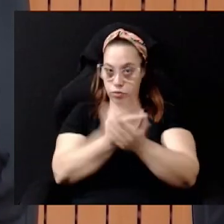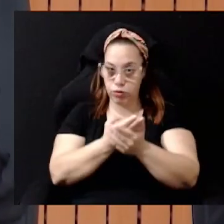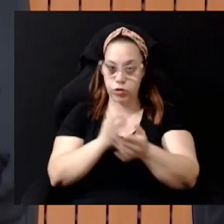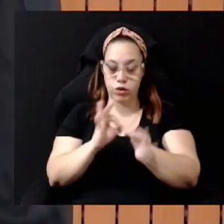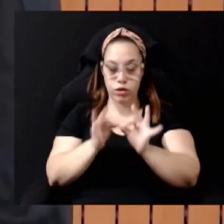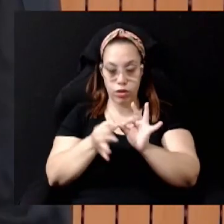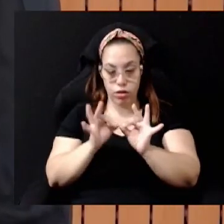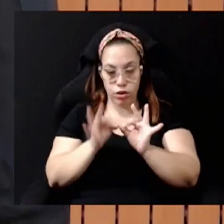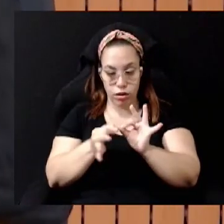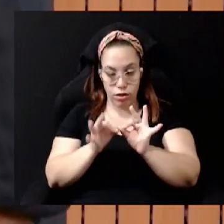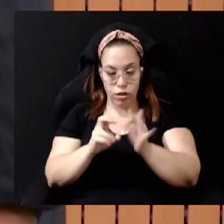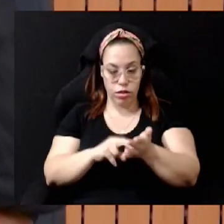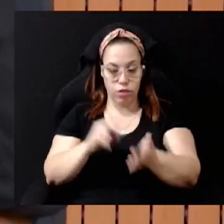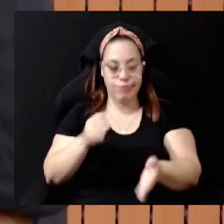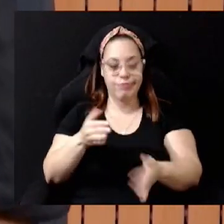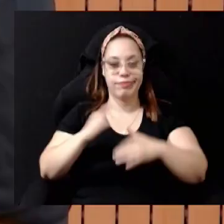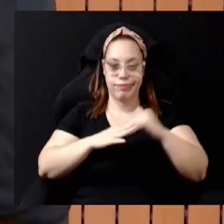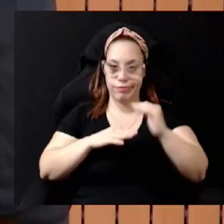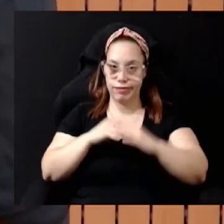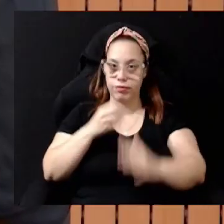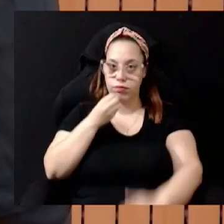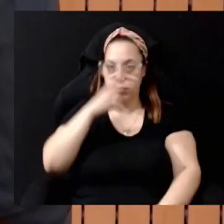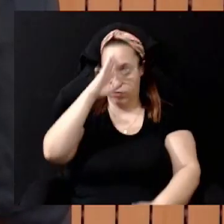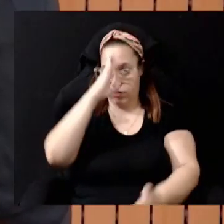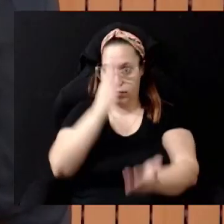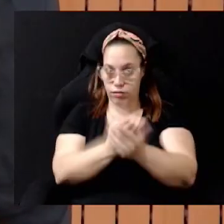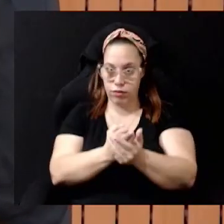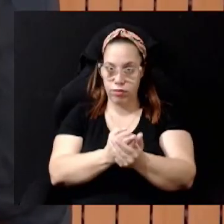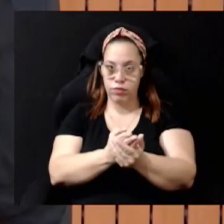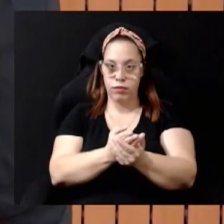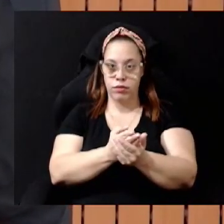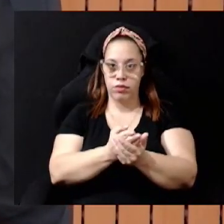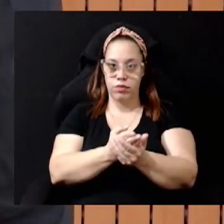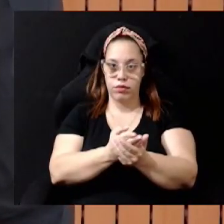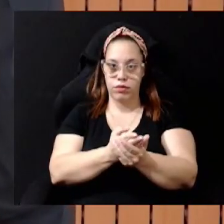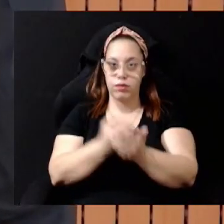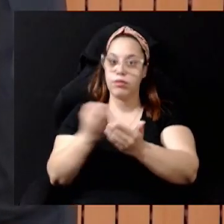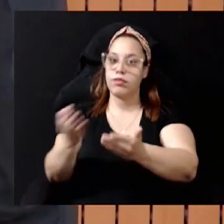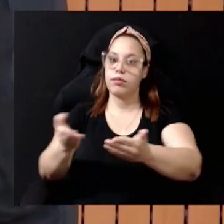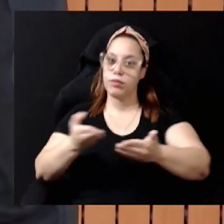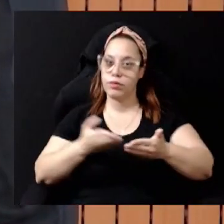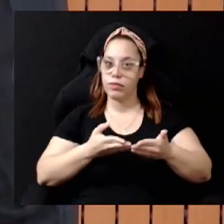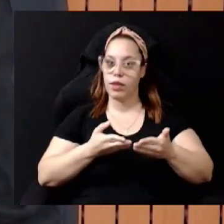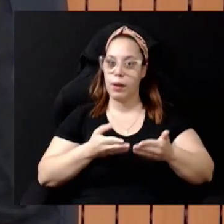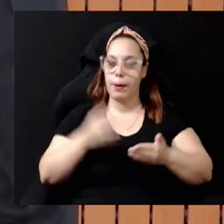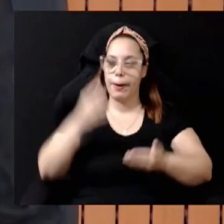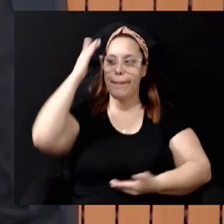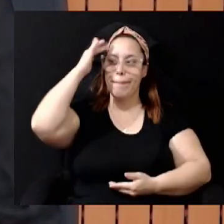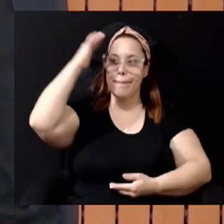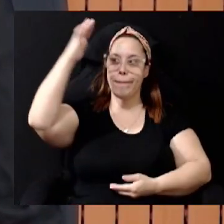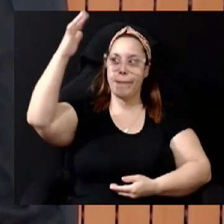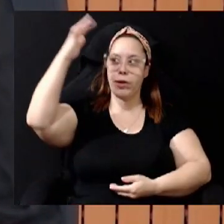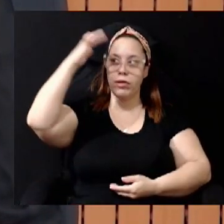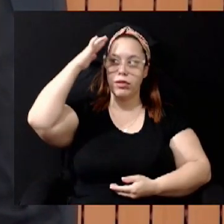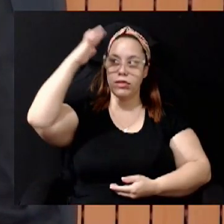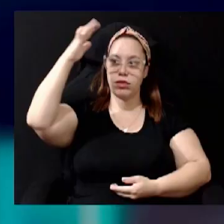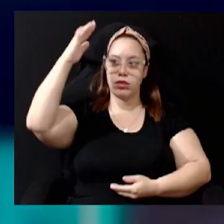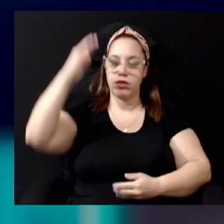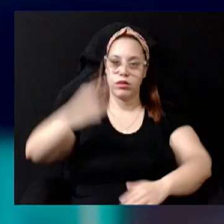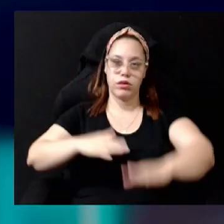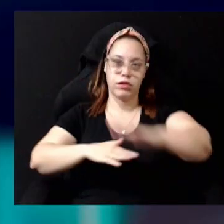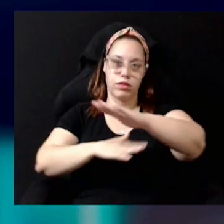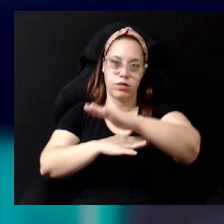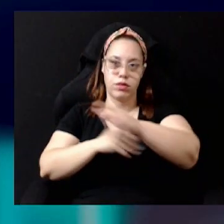bastante produtiva e acredito que vai nos trazer aí ideias para tornar a nossa casa cada vez mais acessível.